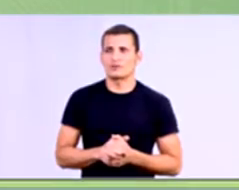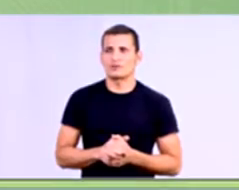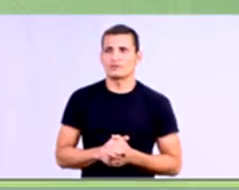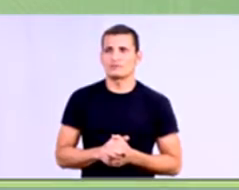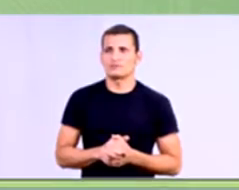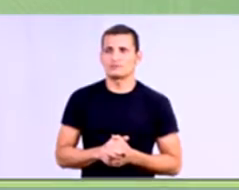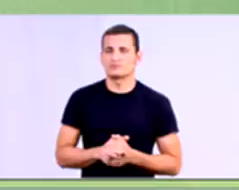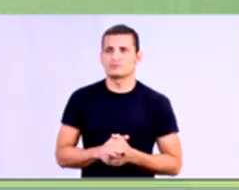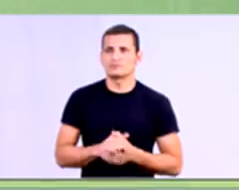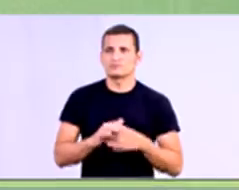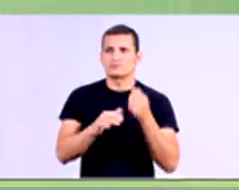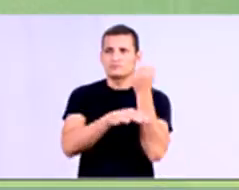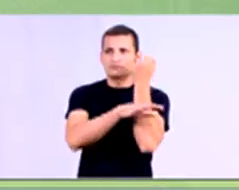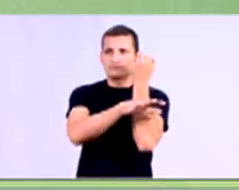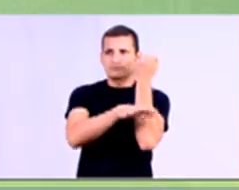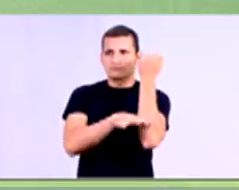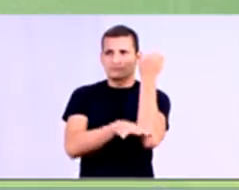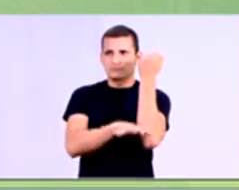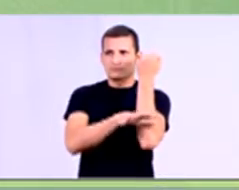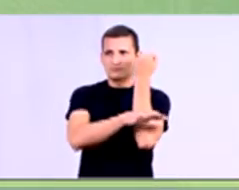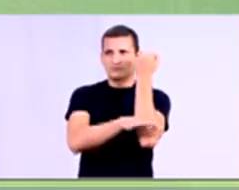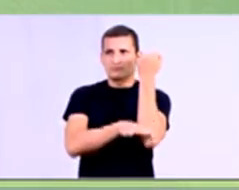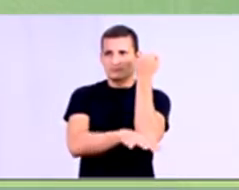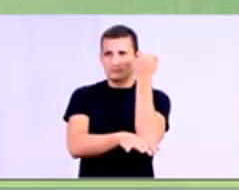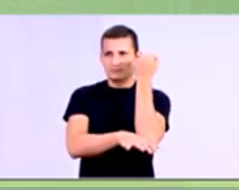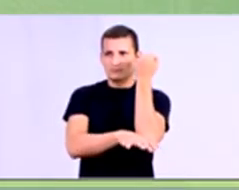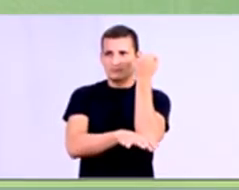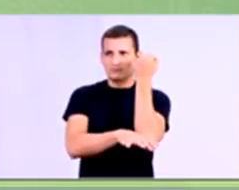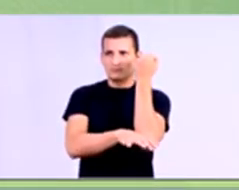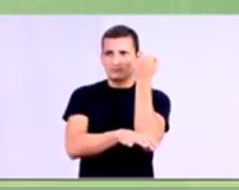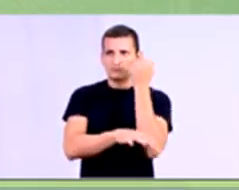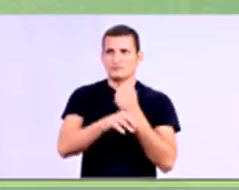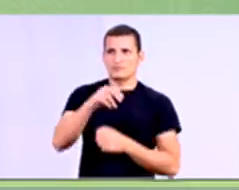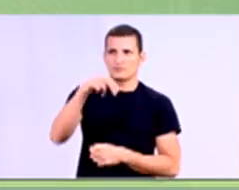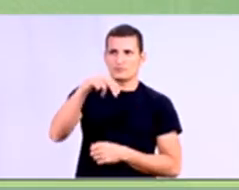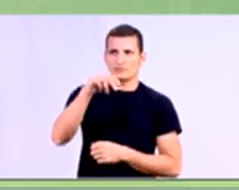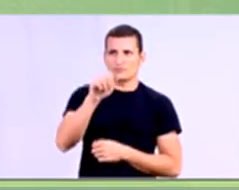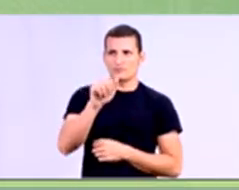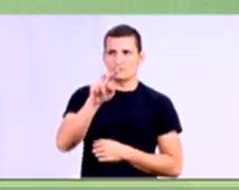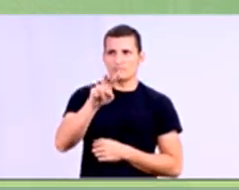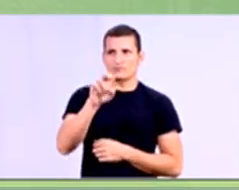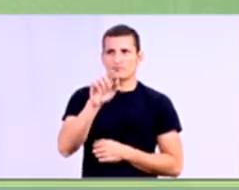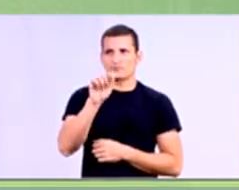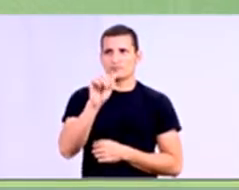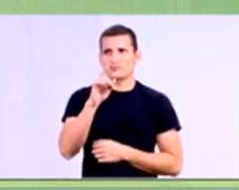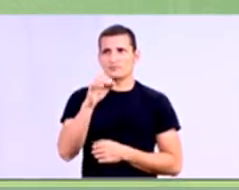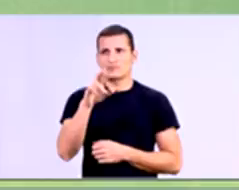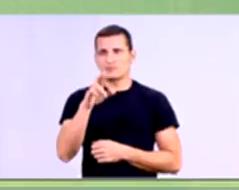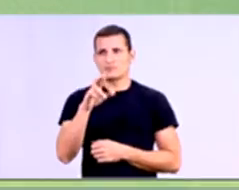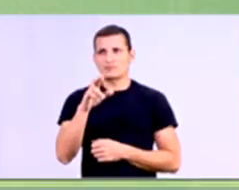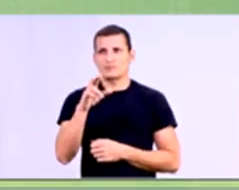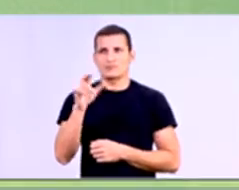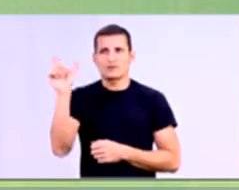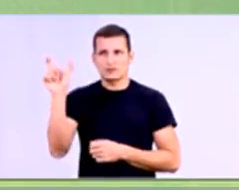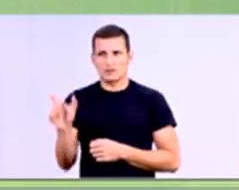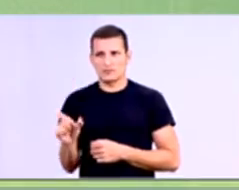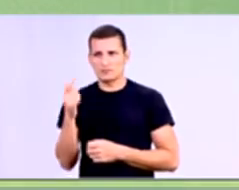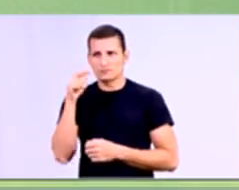último, o navegador, que é onde o meu cliente consegue acessar a minha